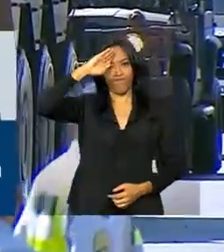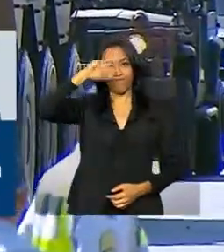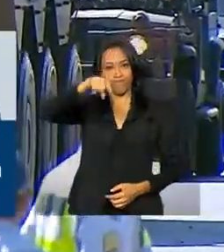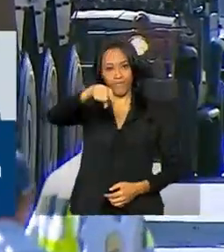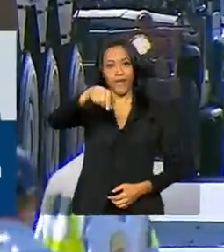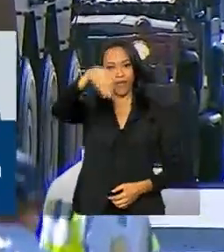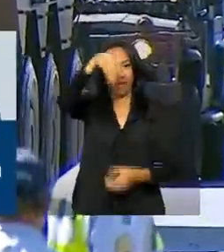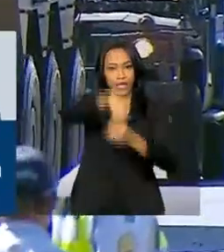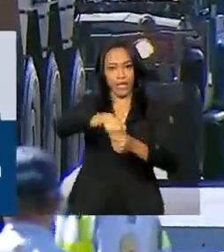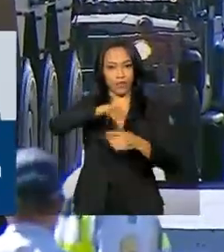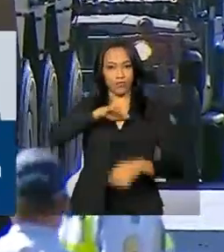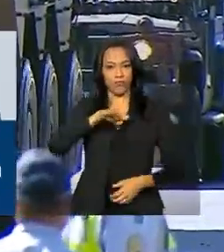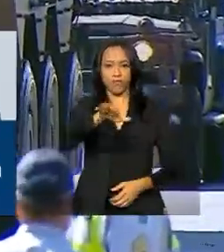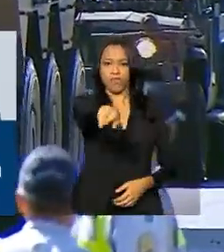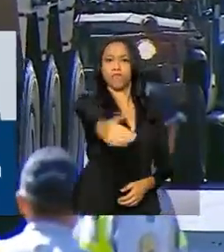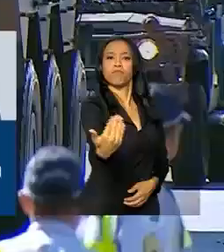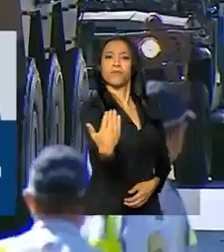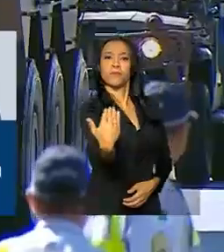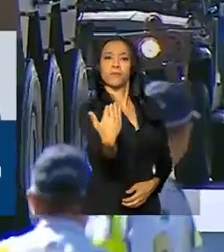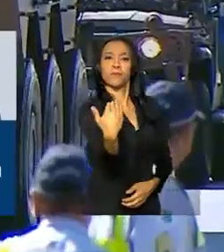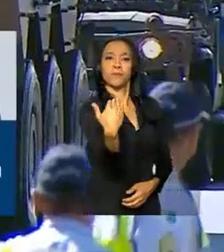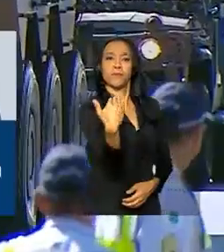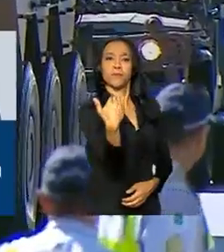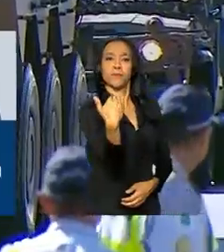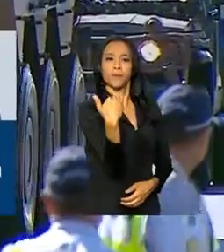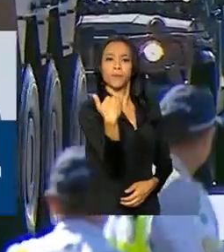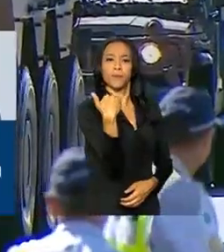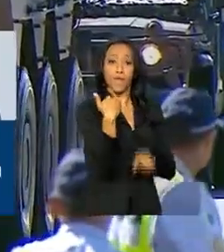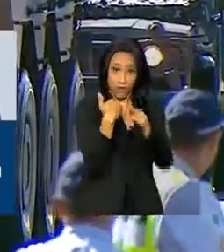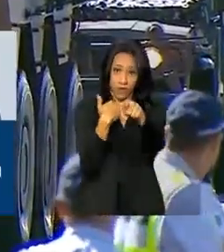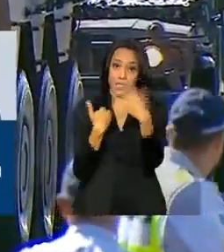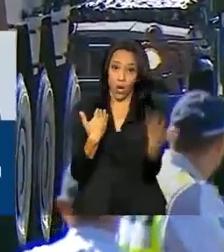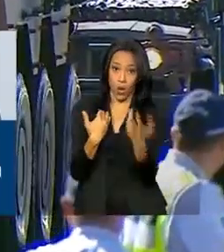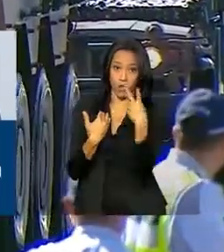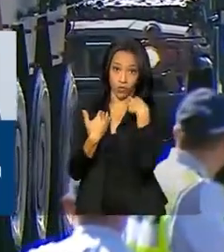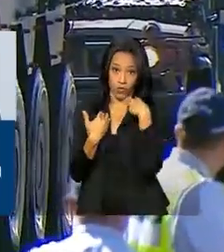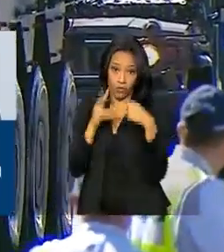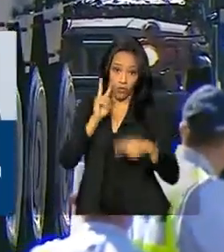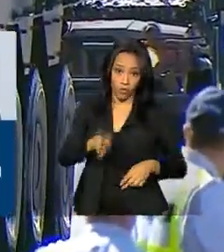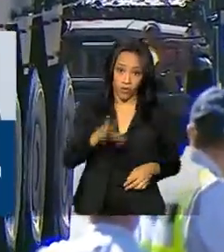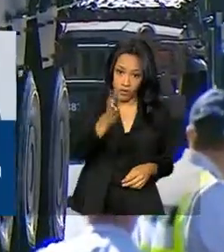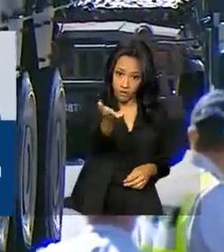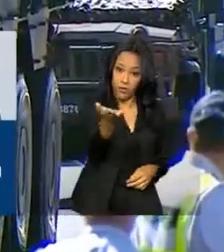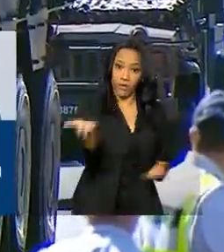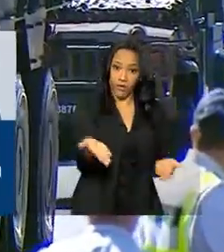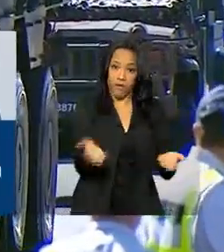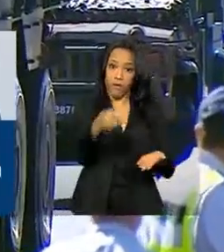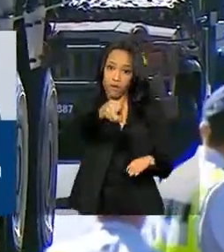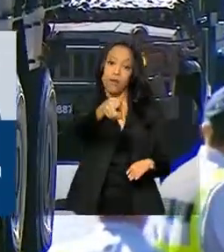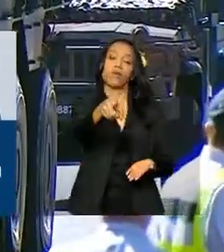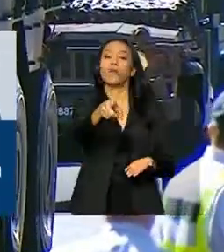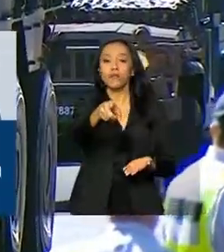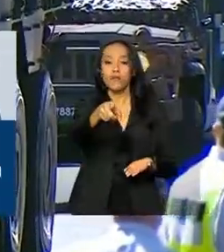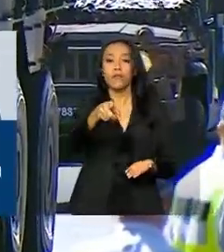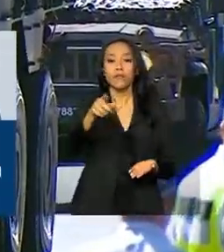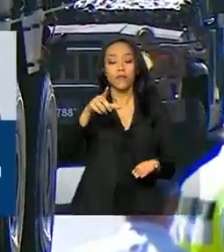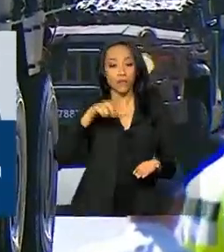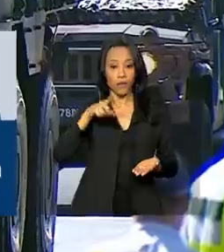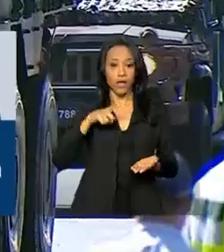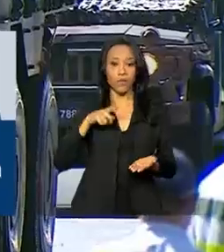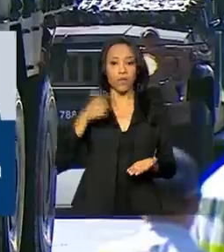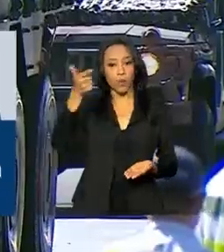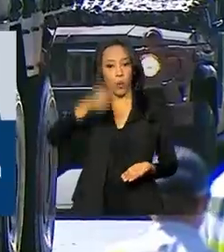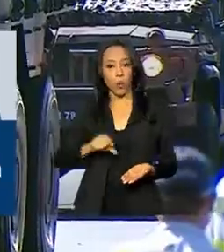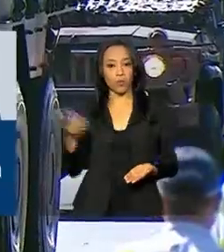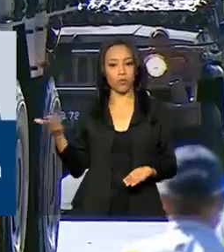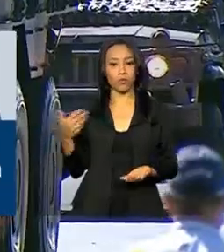embarcado nessa primeira viatura que nós estamos vendo, que é uma viatura Guarani. Aliás, mais tarde a gente pode falar também isso, que nós temos um grupamento...